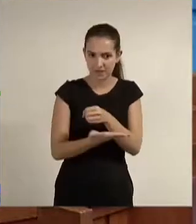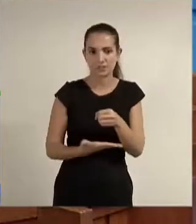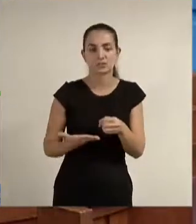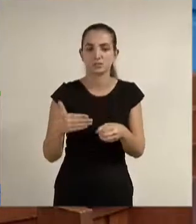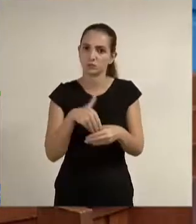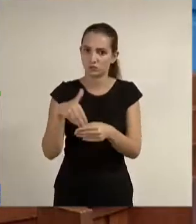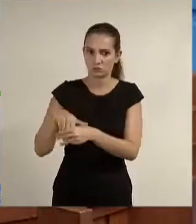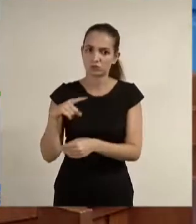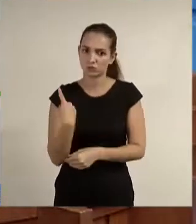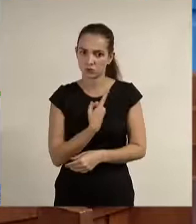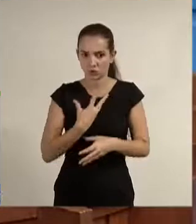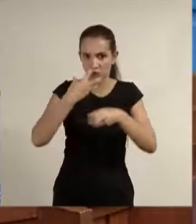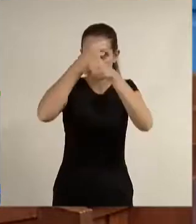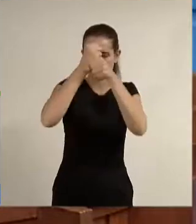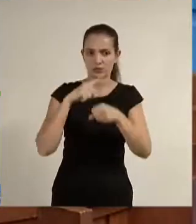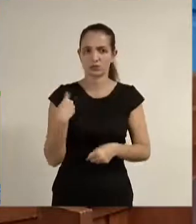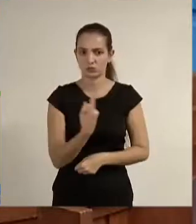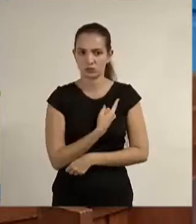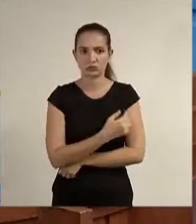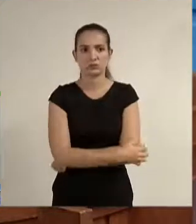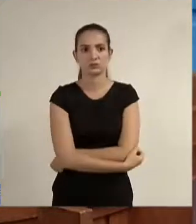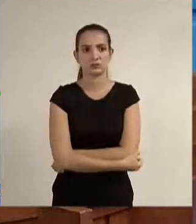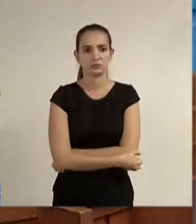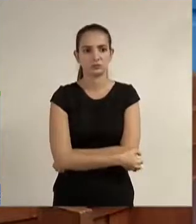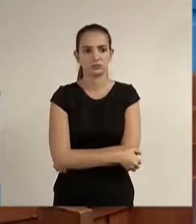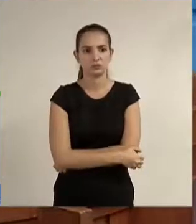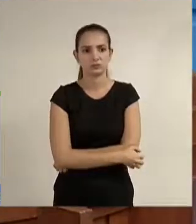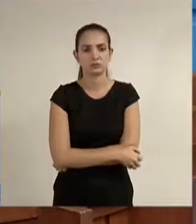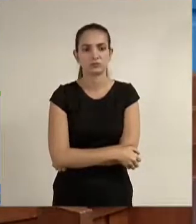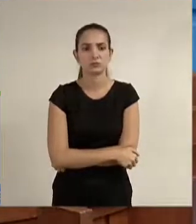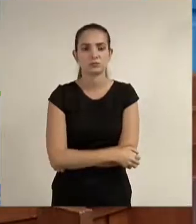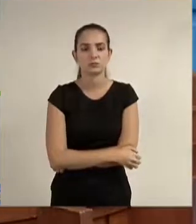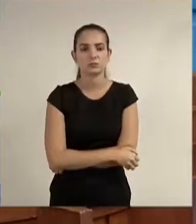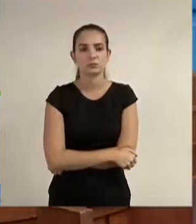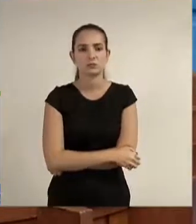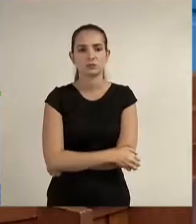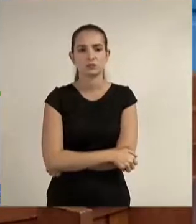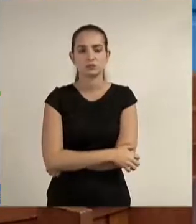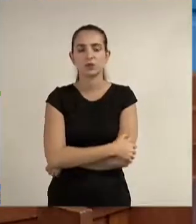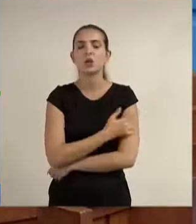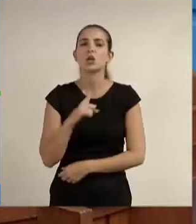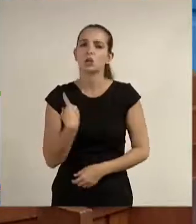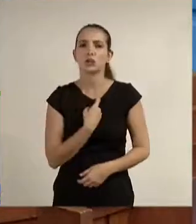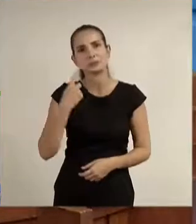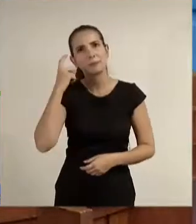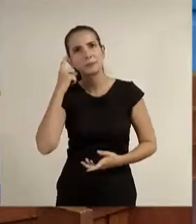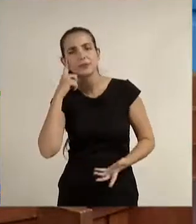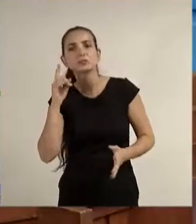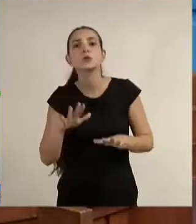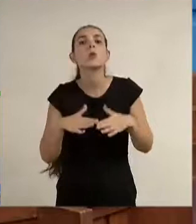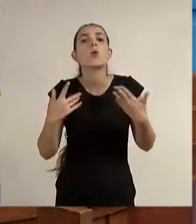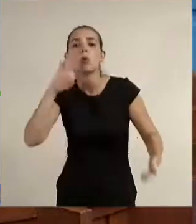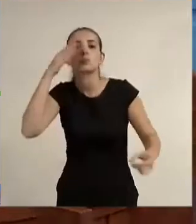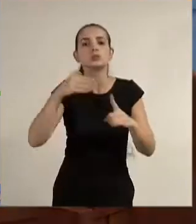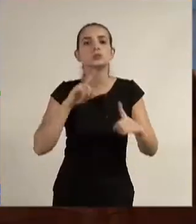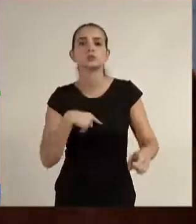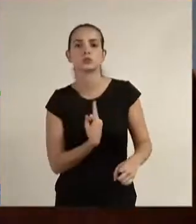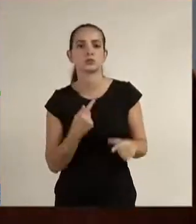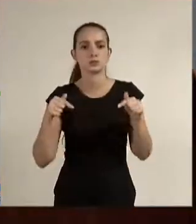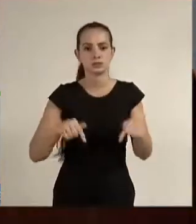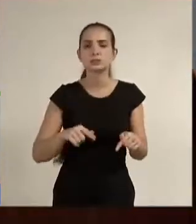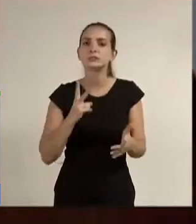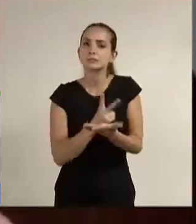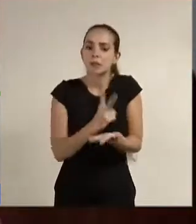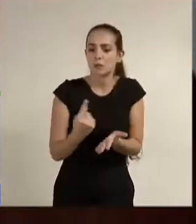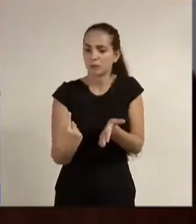confiaram na gente, confiaram o voto, e sempre se perguntam, que papel nós estamos fazendo aqui? Sempre esta pergunta,